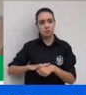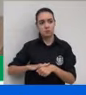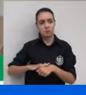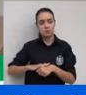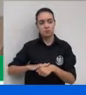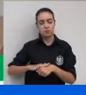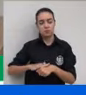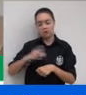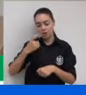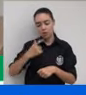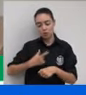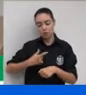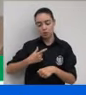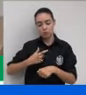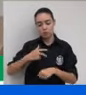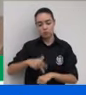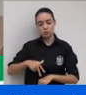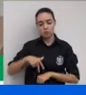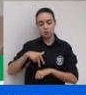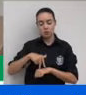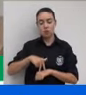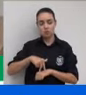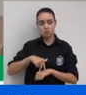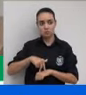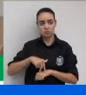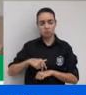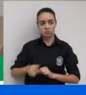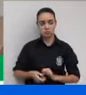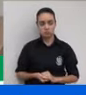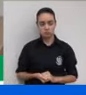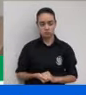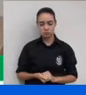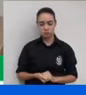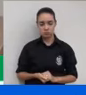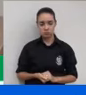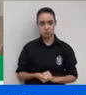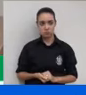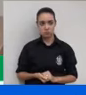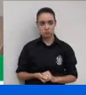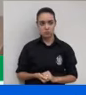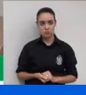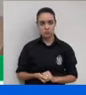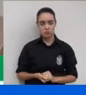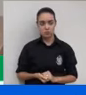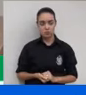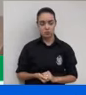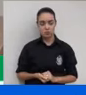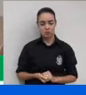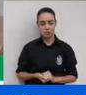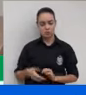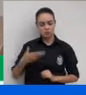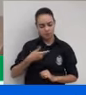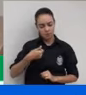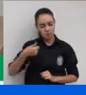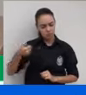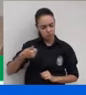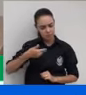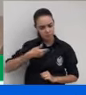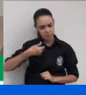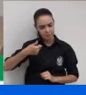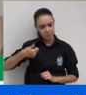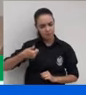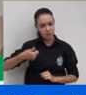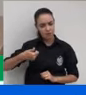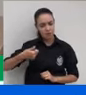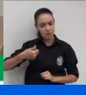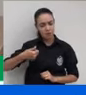meu lugar Recebi um convite de um partido grandioso